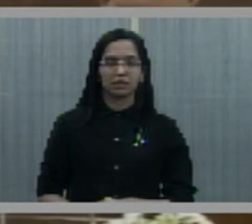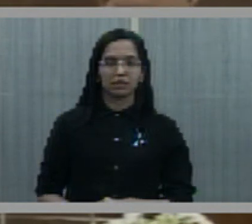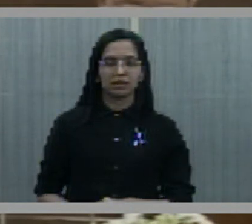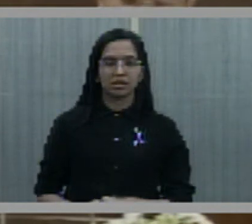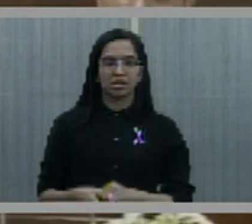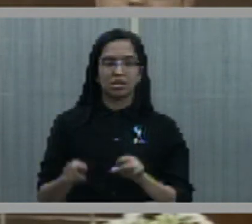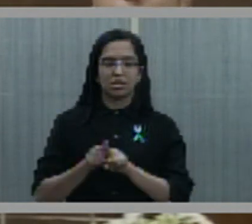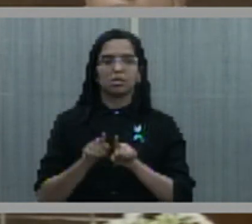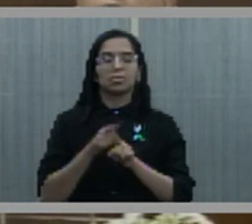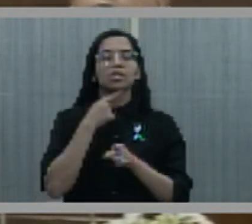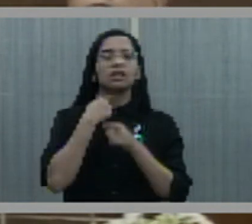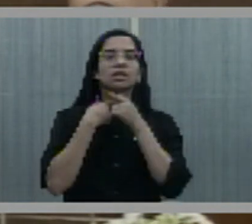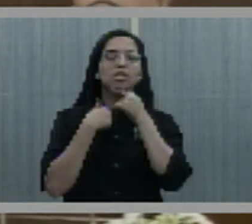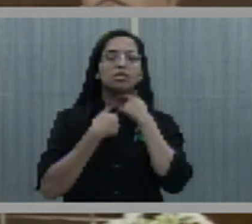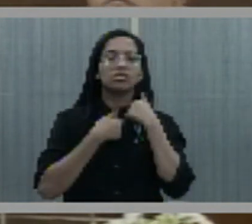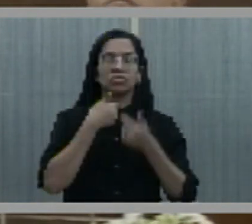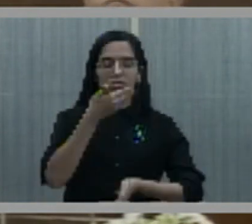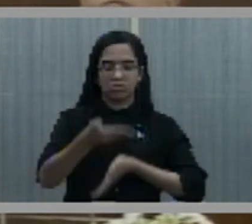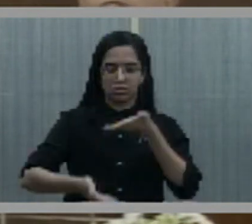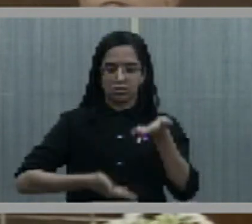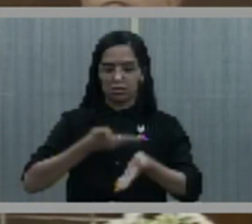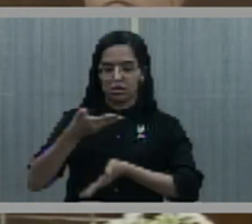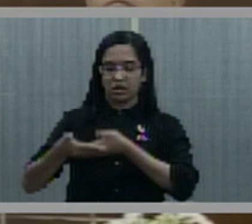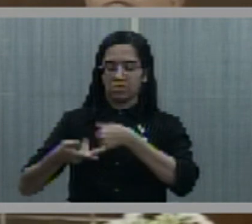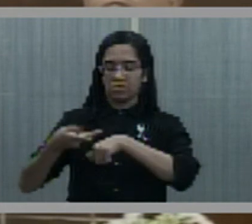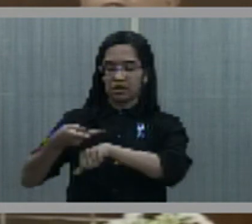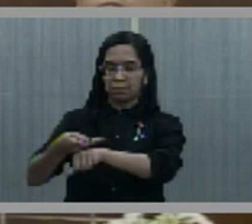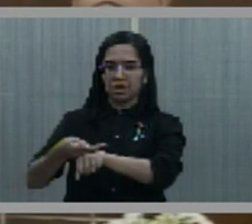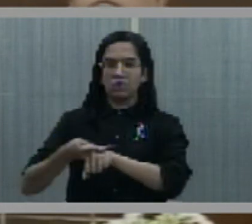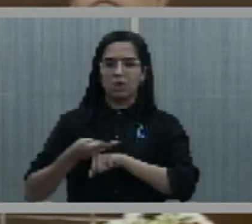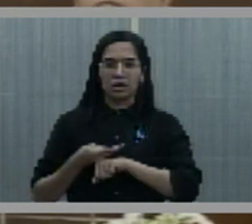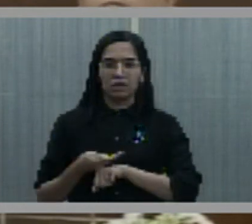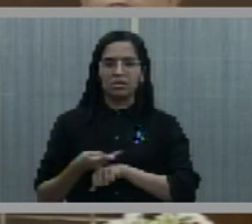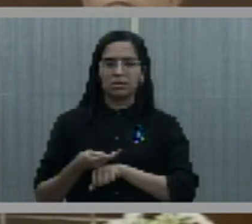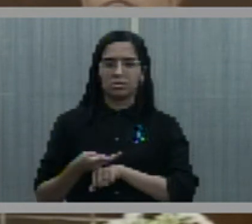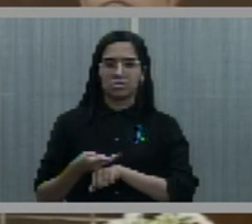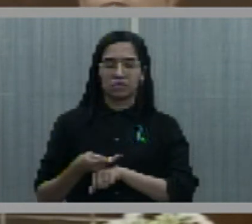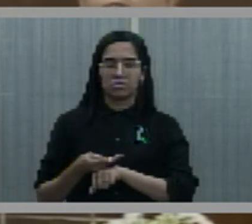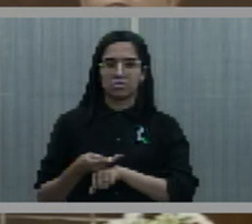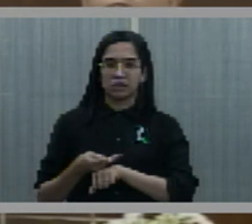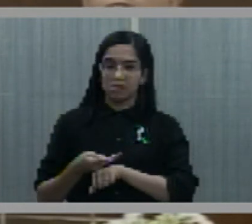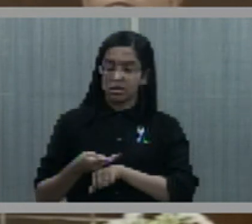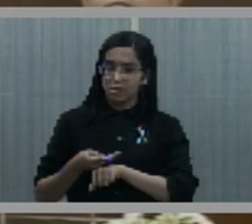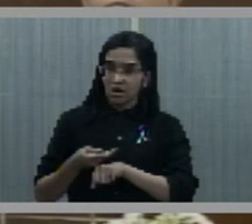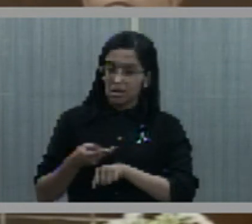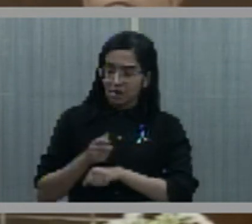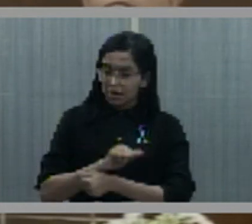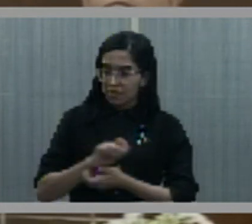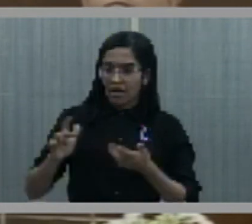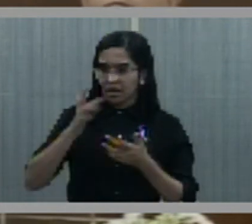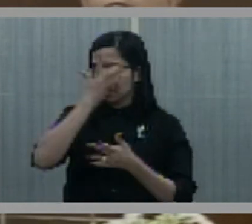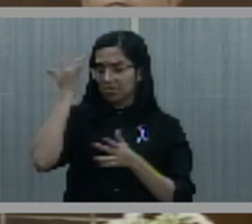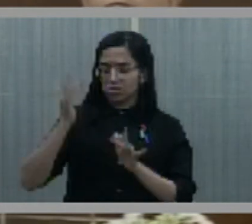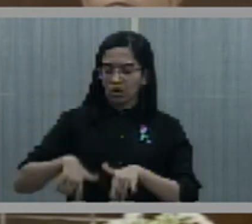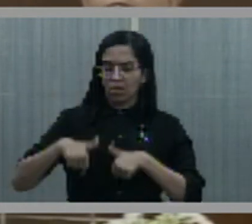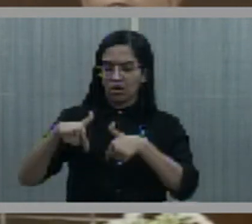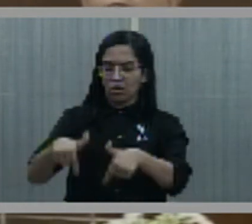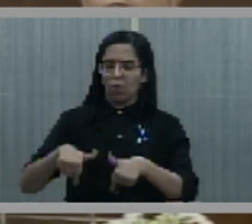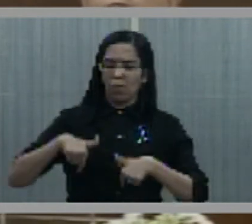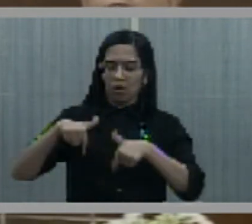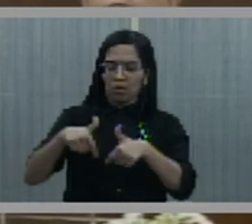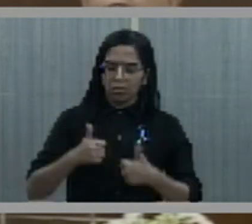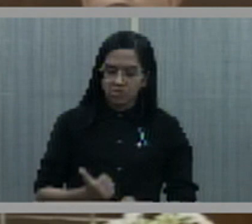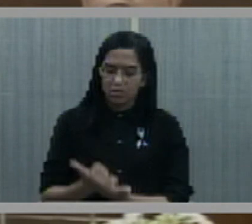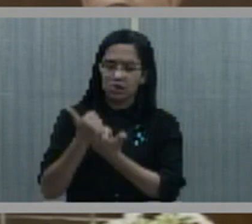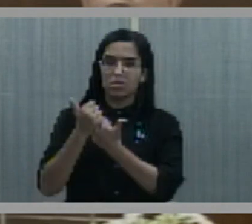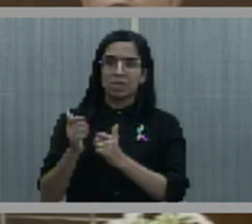desejo partilhar esta homenagem, com as muitas pessoas que lutam pela causa dos mais pobres e vulneráveis em